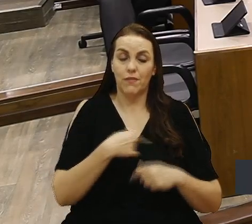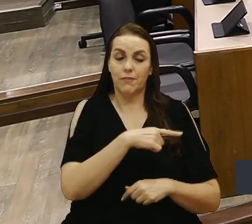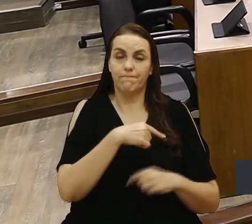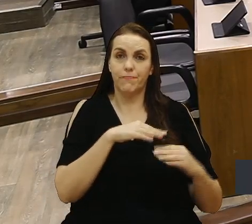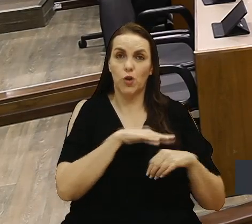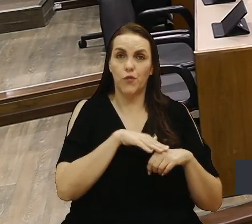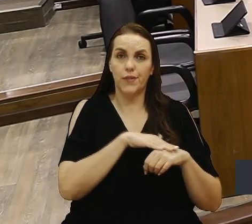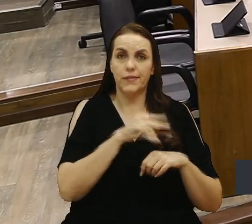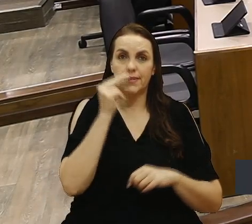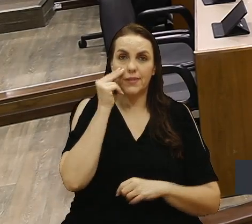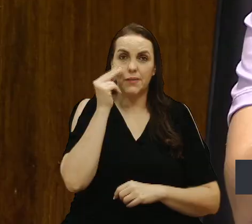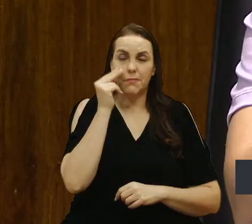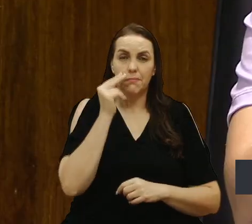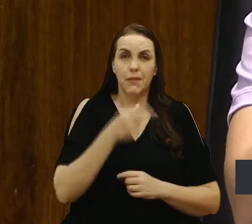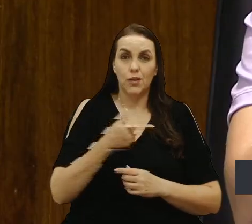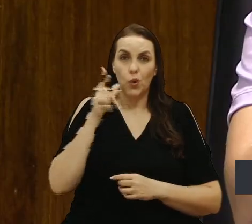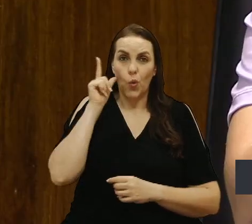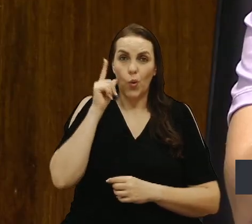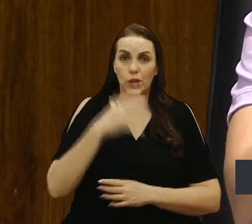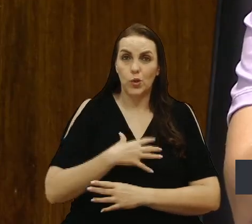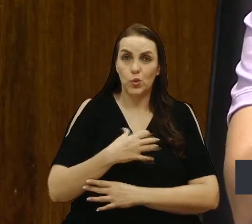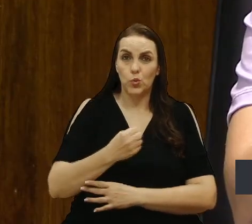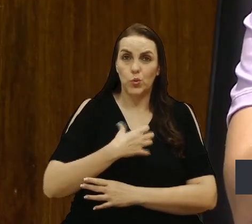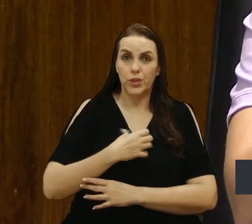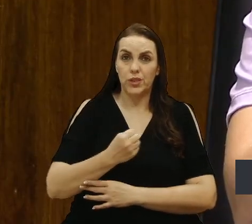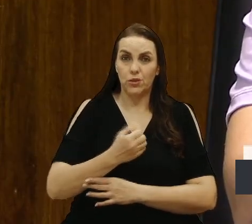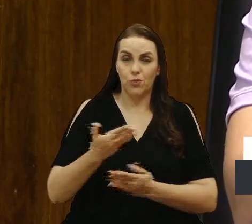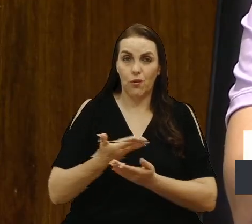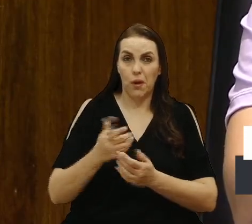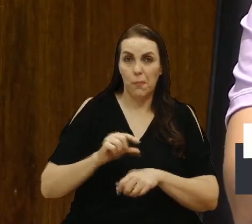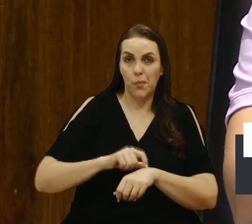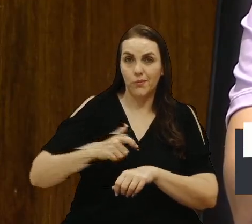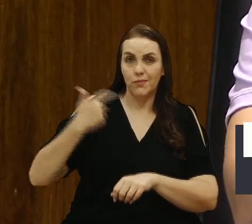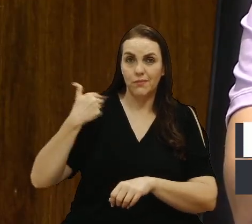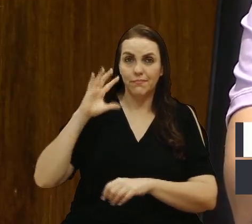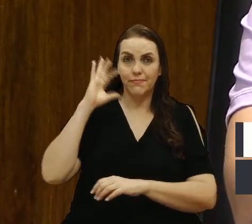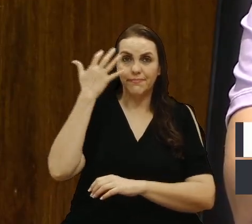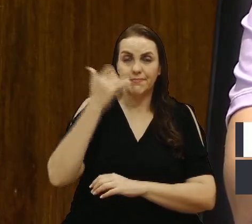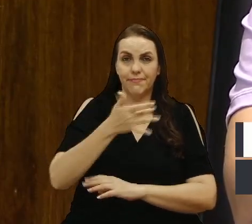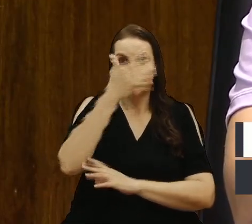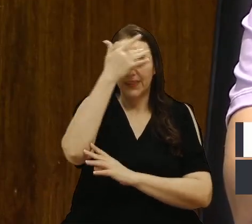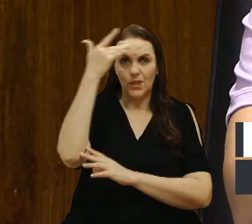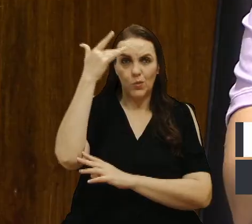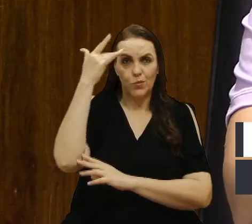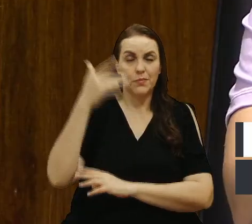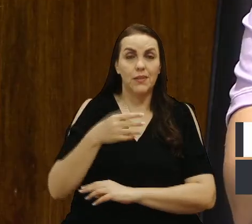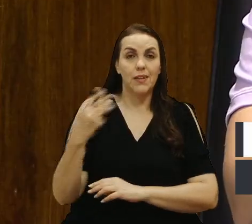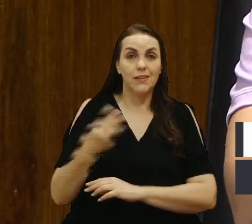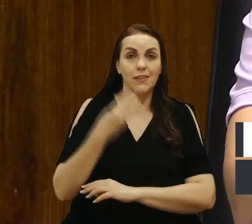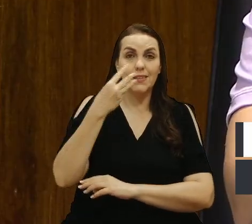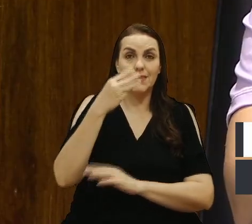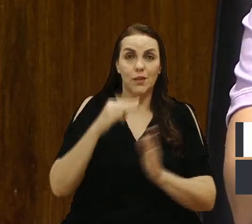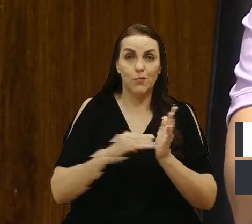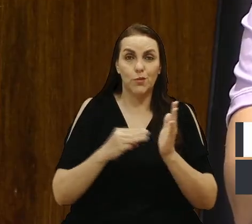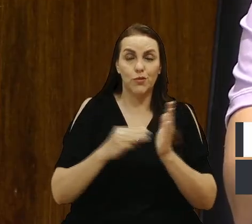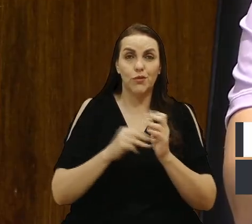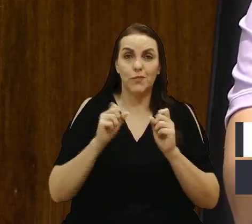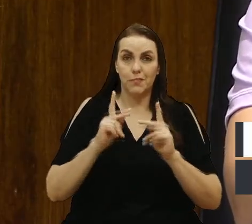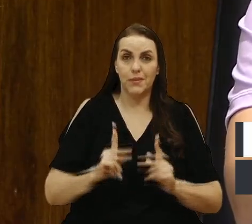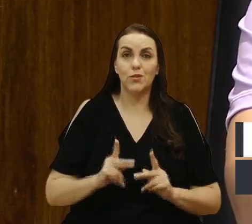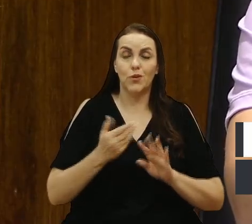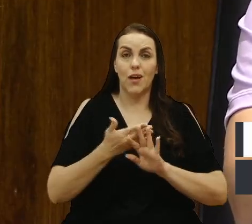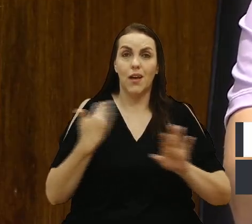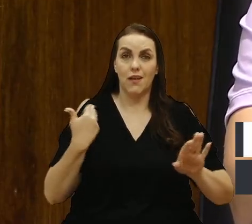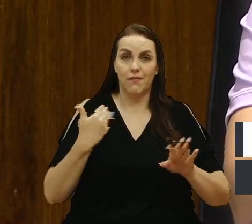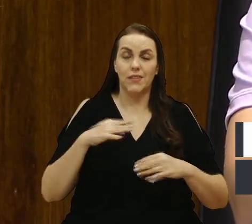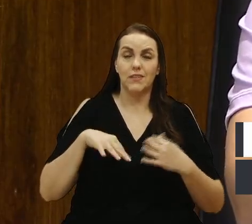ontem, né, fruto dos últimos suicídios que aconteceram na nossa cidade, que a saúde mental é o terceiro motivo pelo qual leva as pessoas mais a se